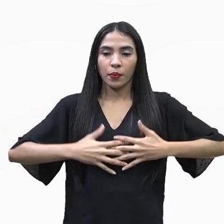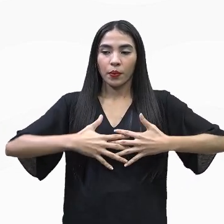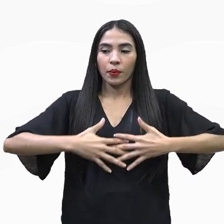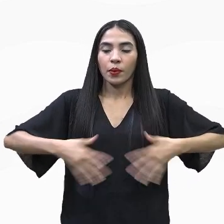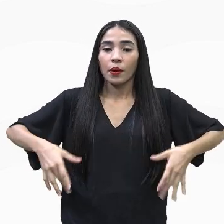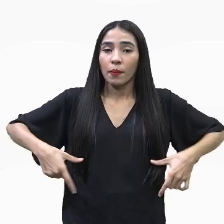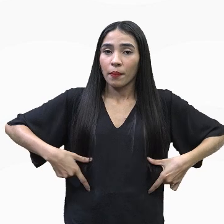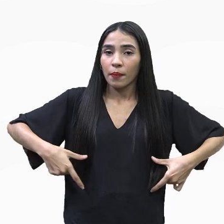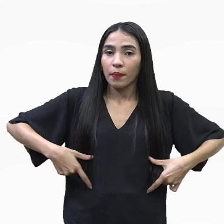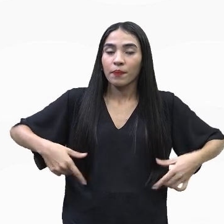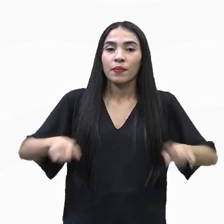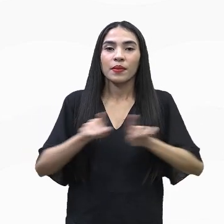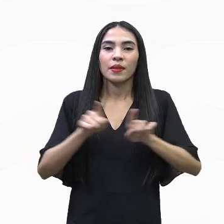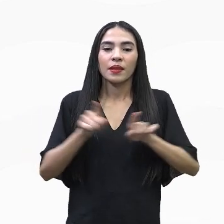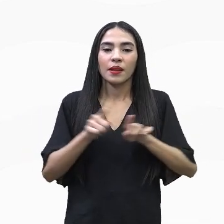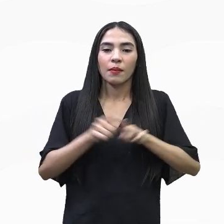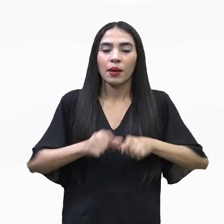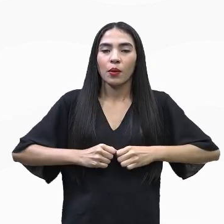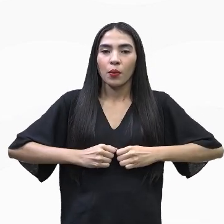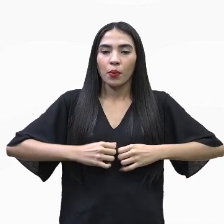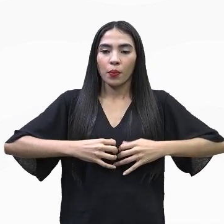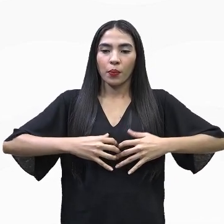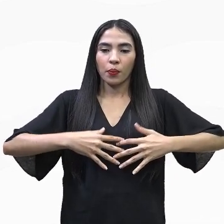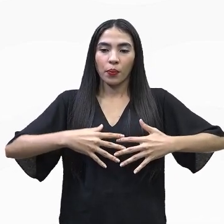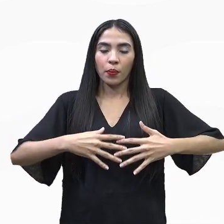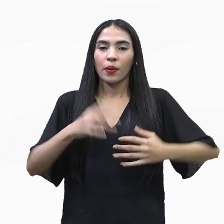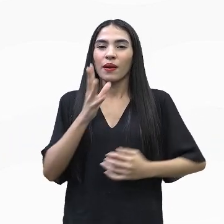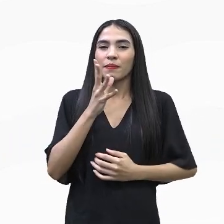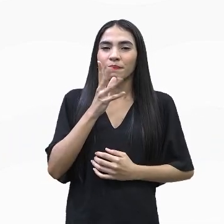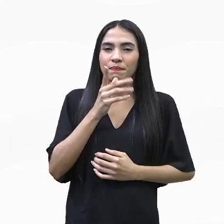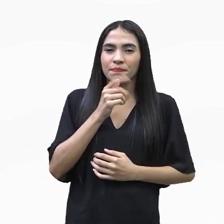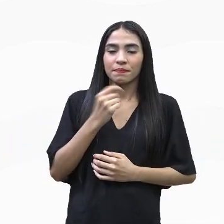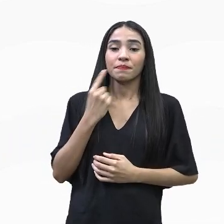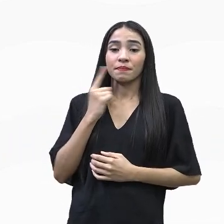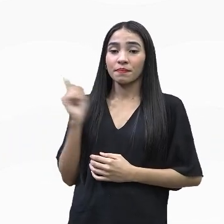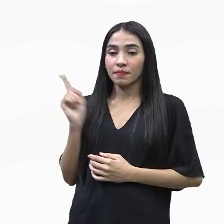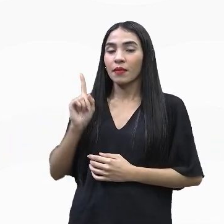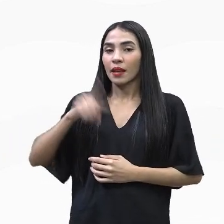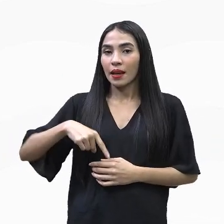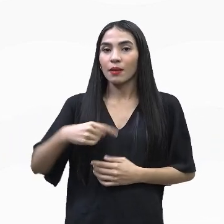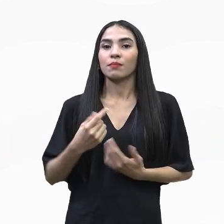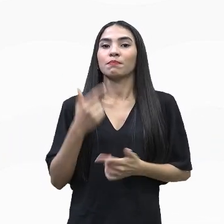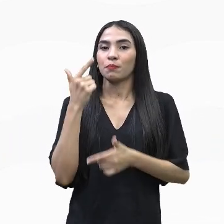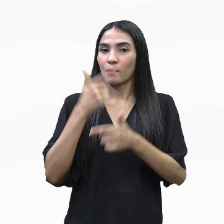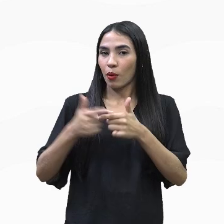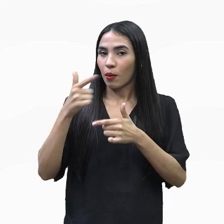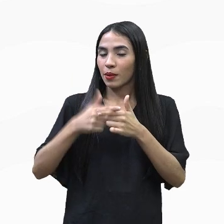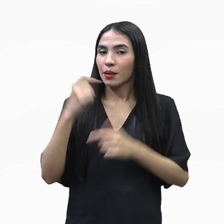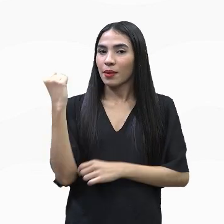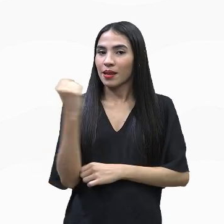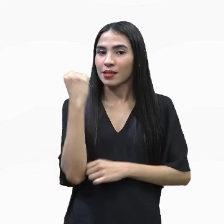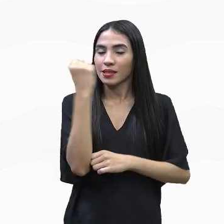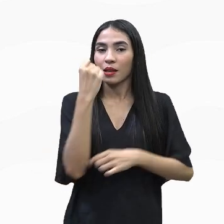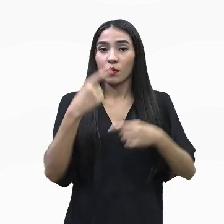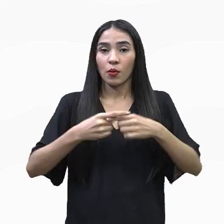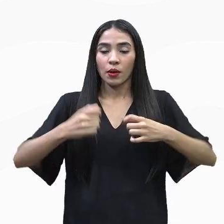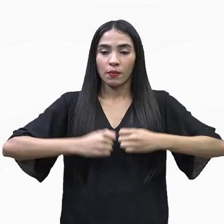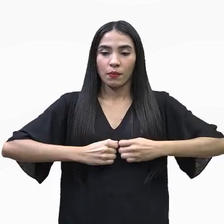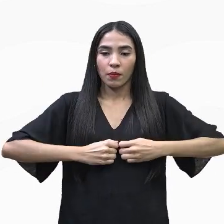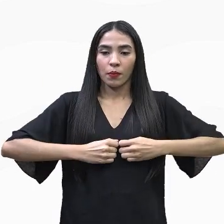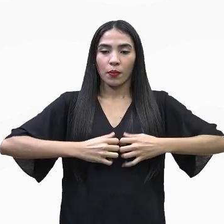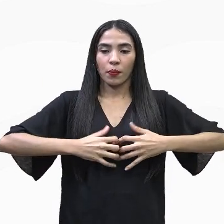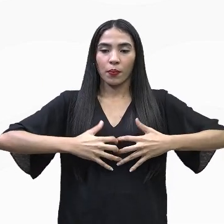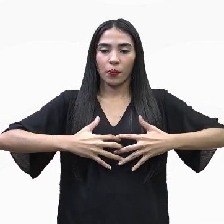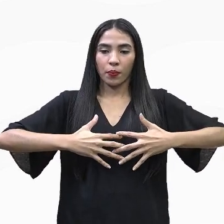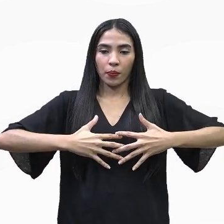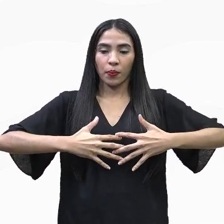à inflamação de longa duração. E aí nós sabemos que isso é um problema sério, porque um pulmão